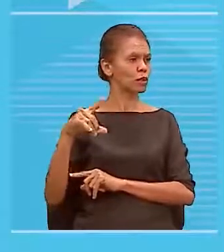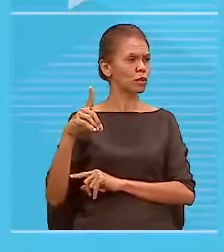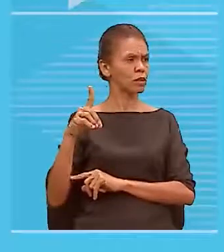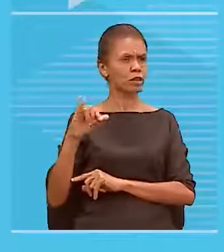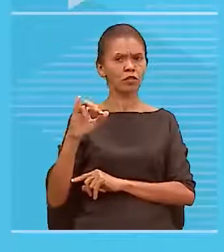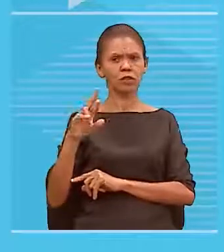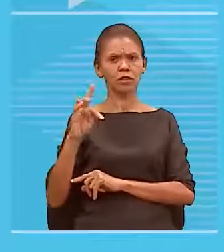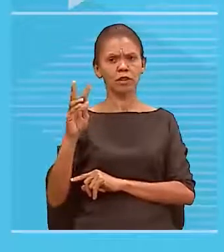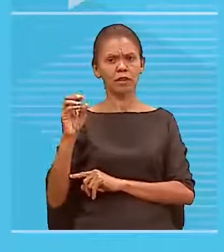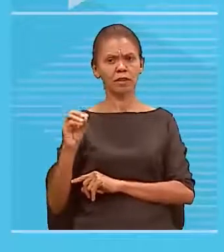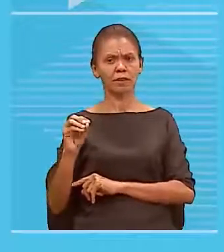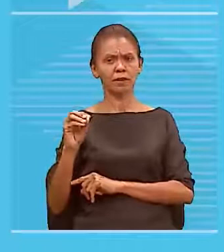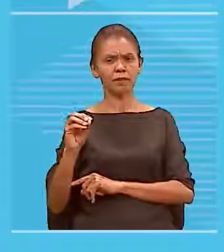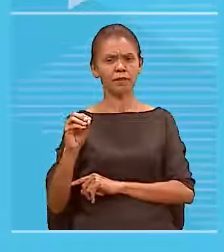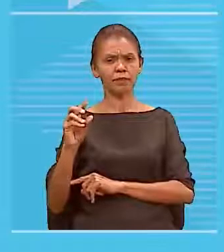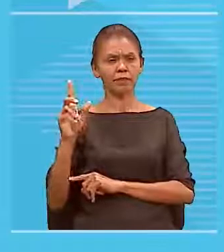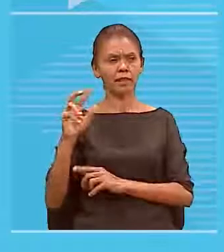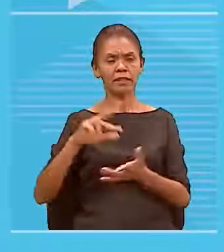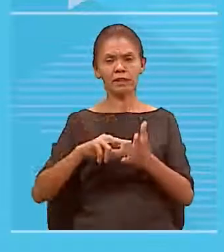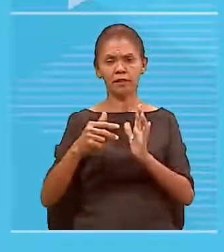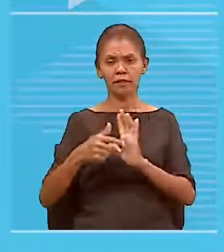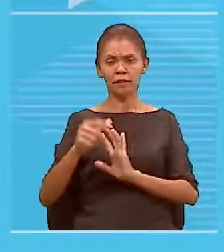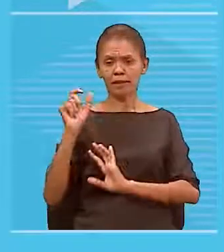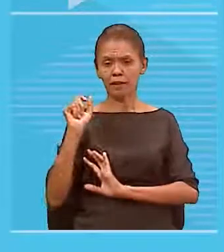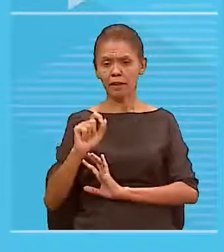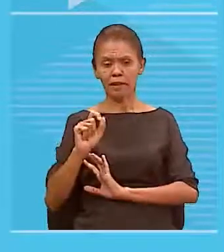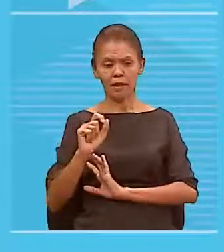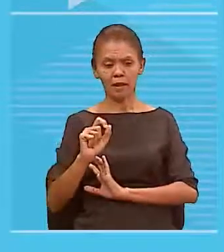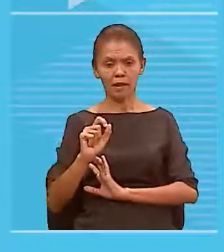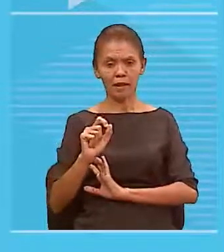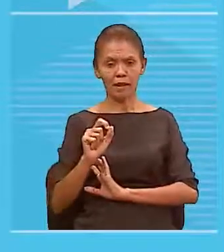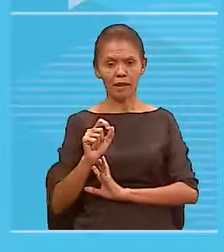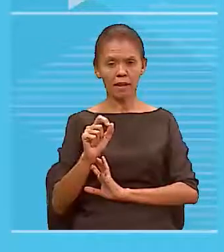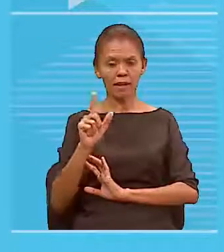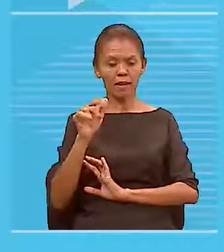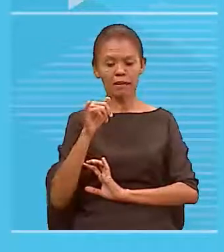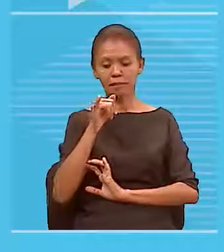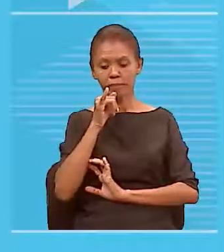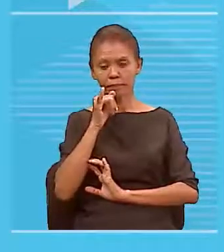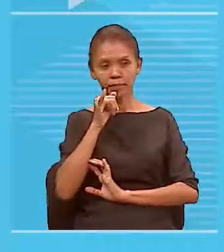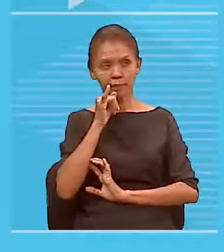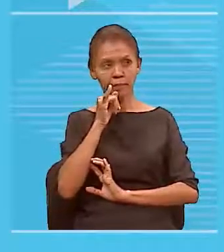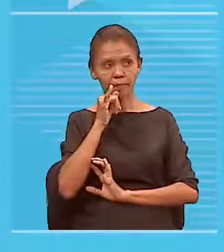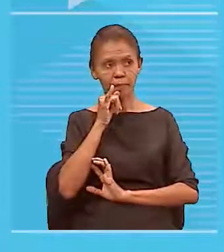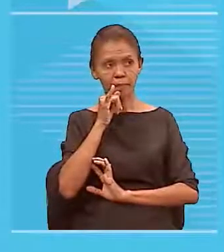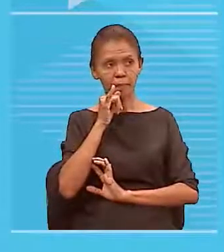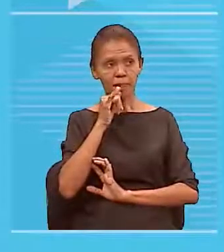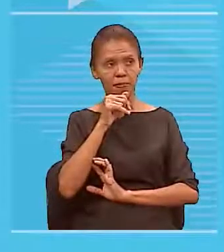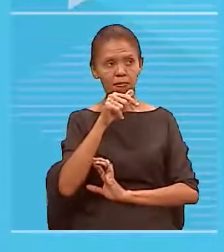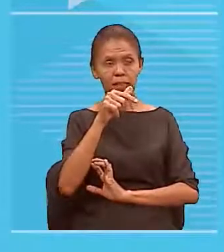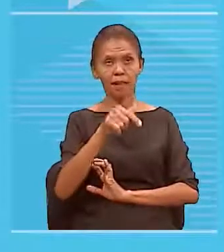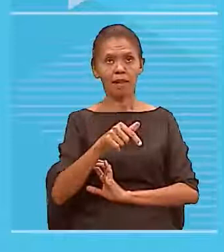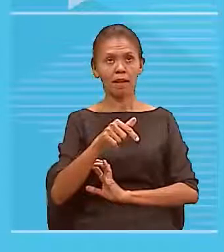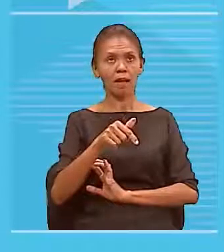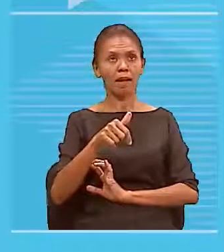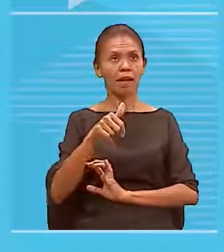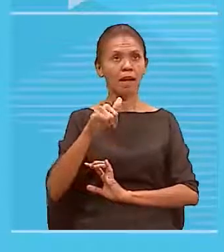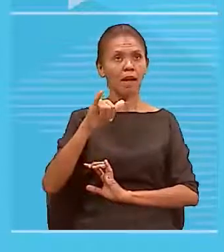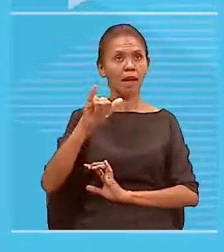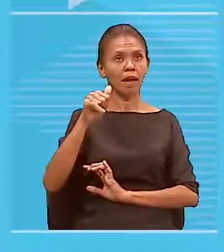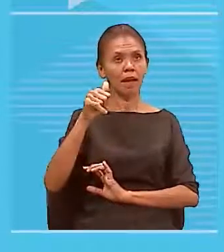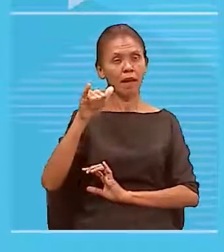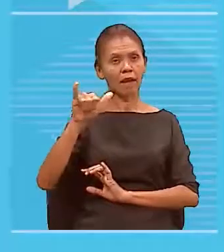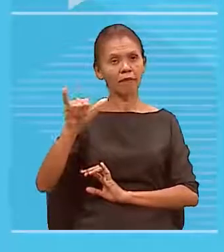fala por outra pessoa né Por exemplo olha a Joyce me disse que